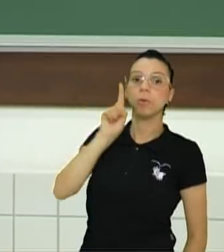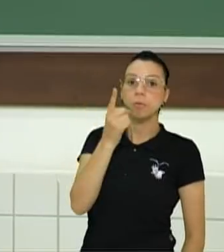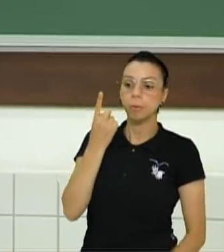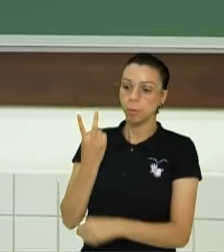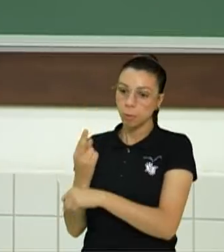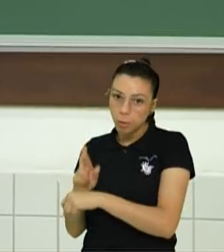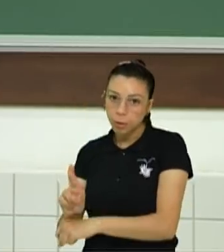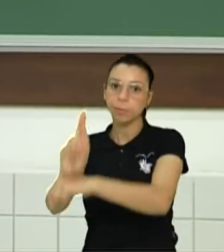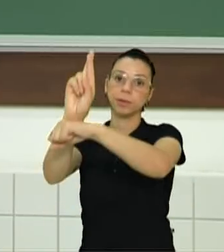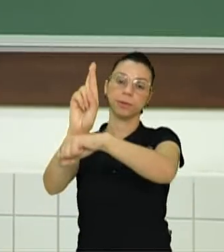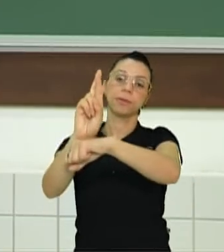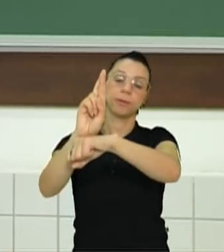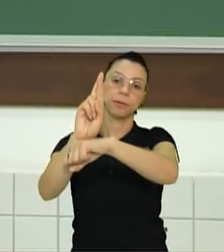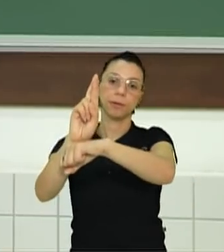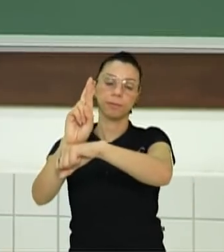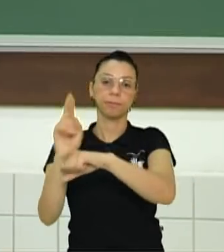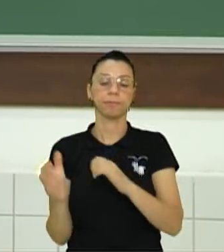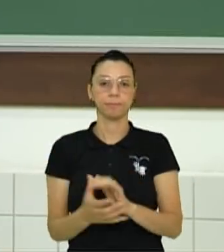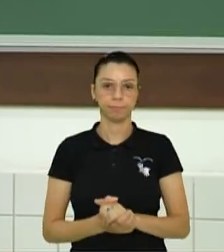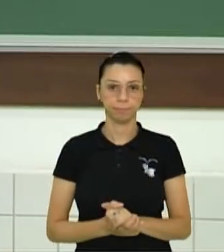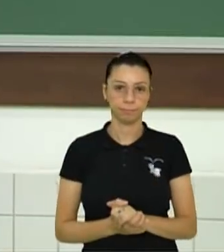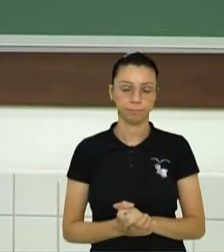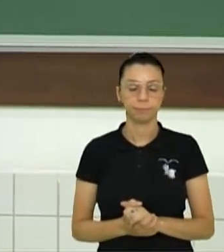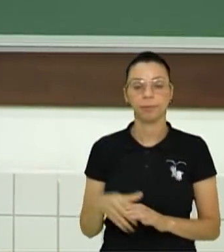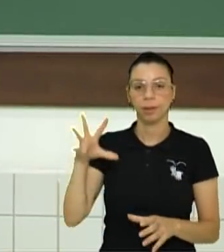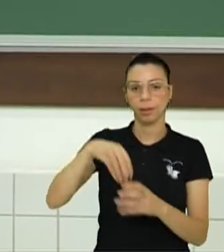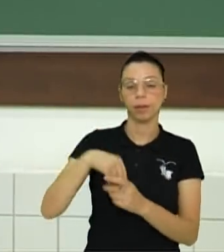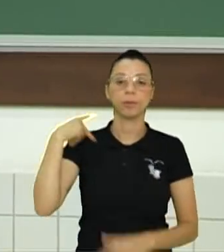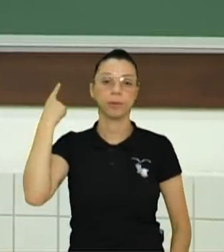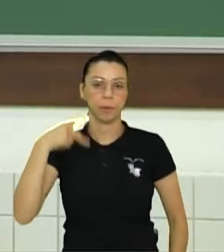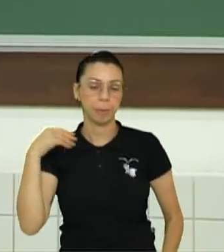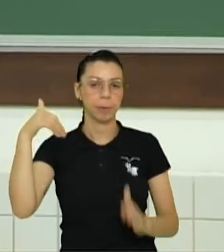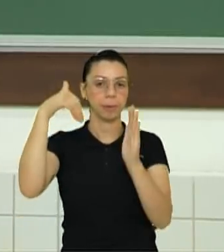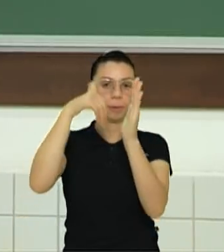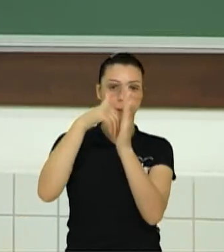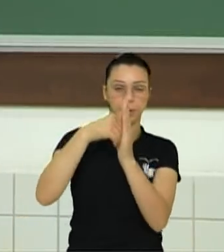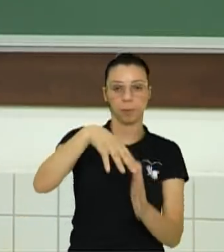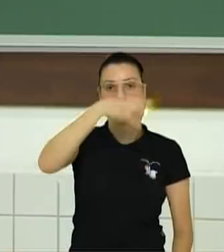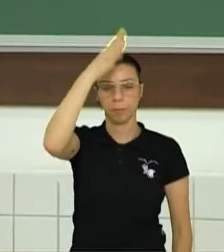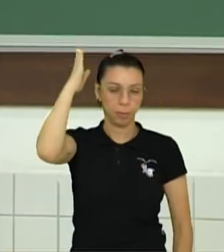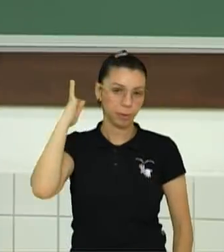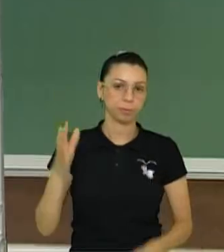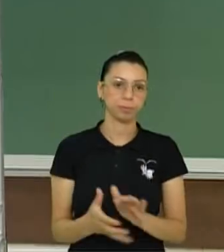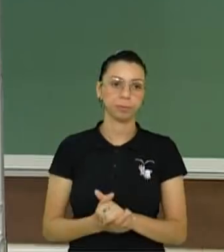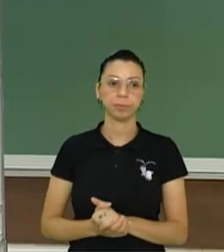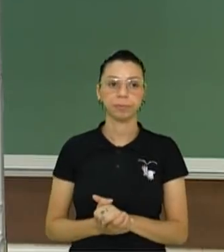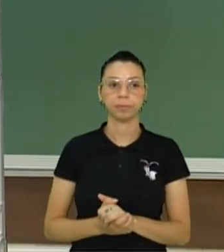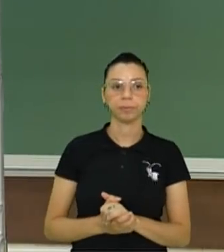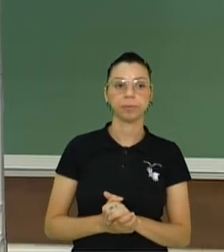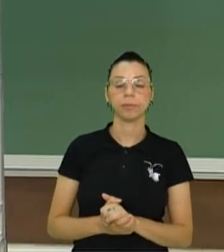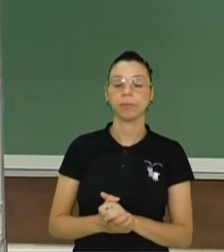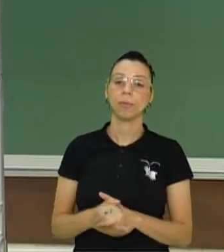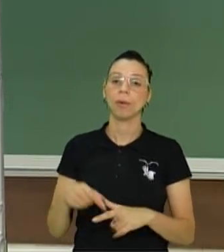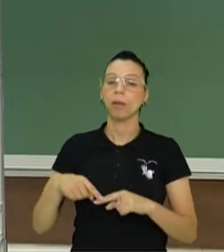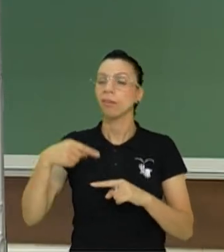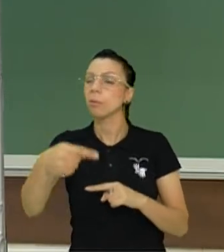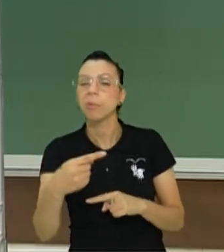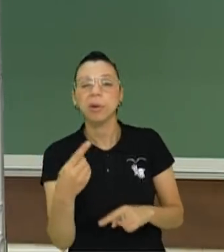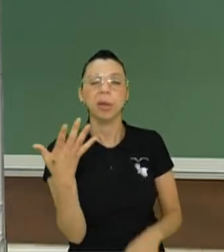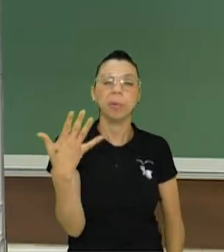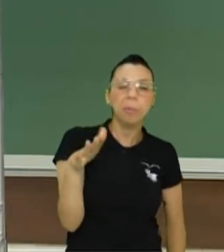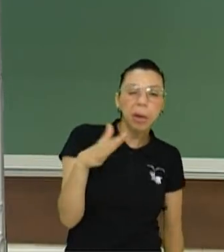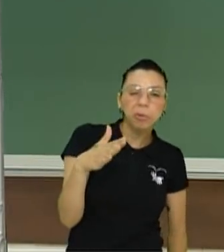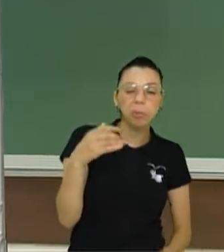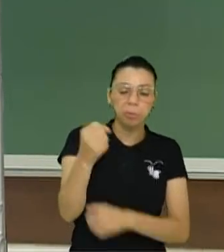tribuno representante dos plebeus na política do Senado romano. Depois de 44